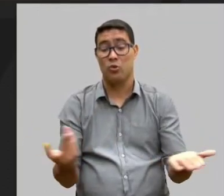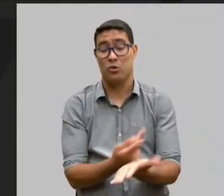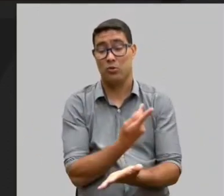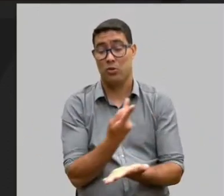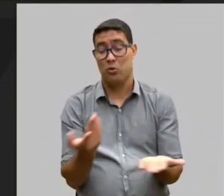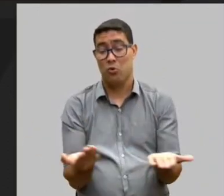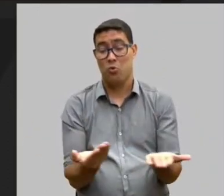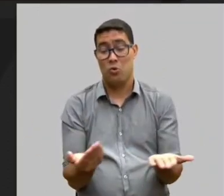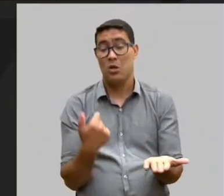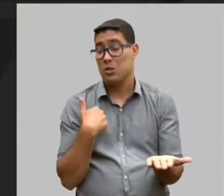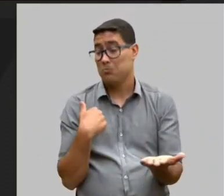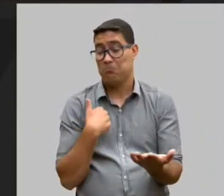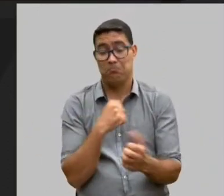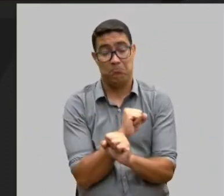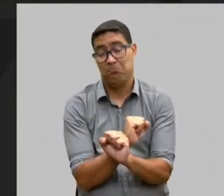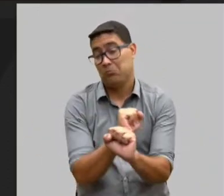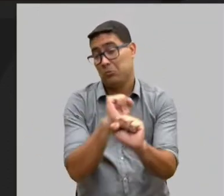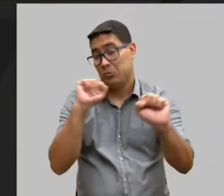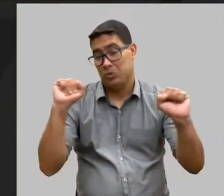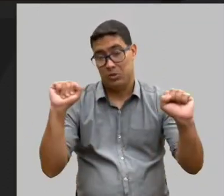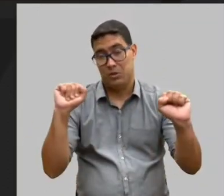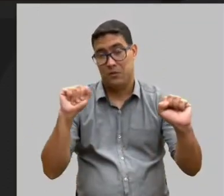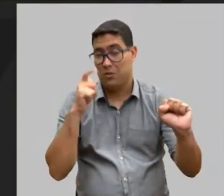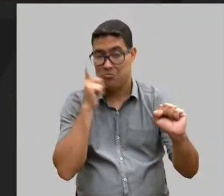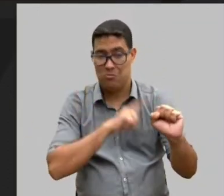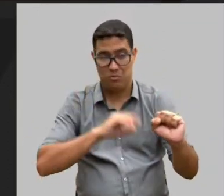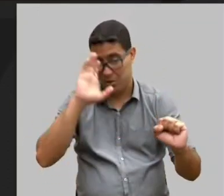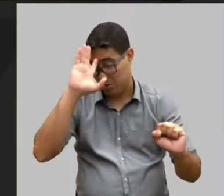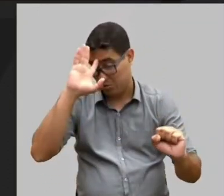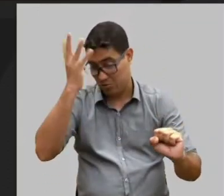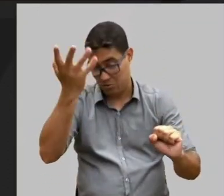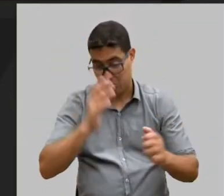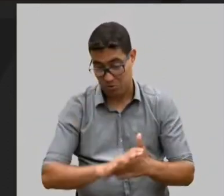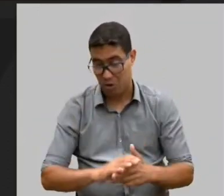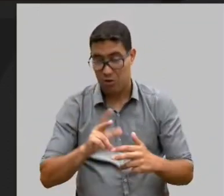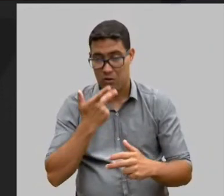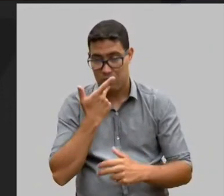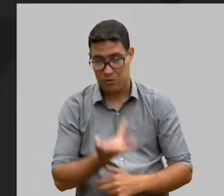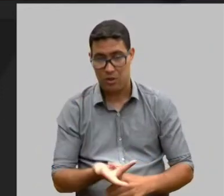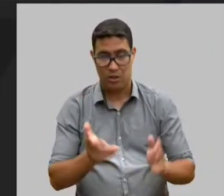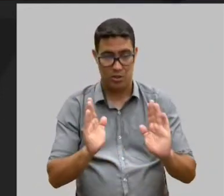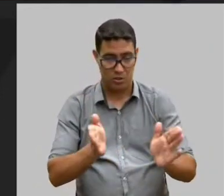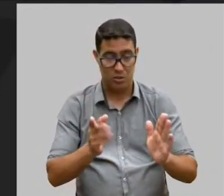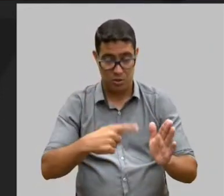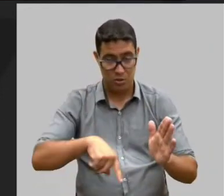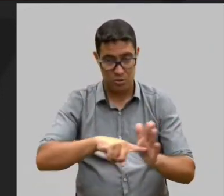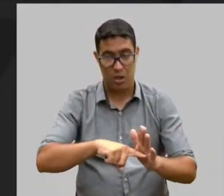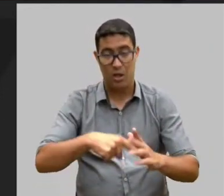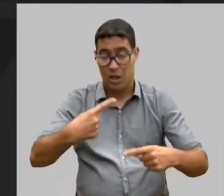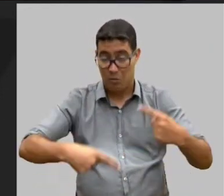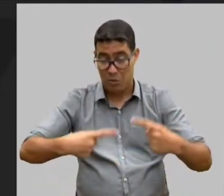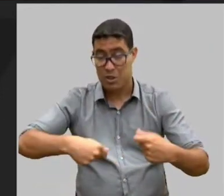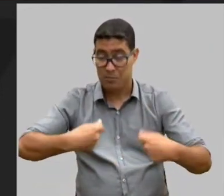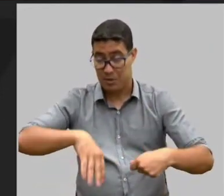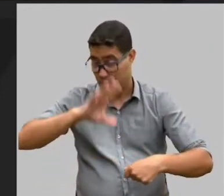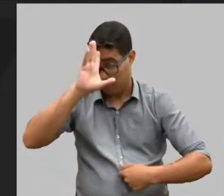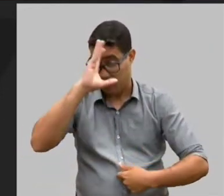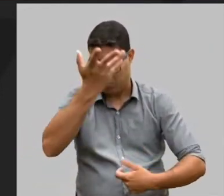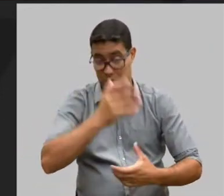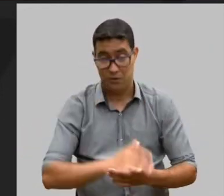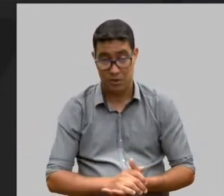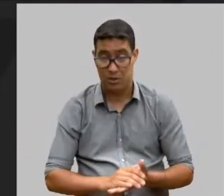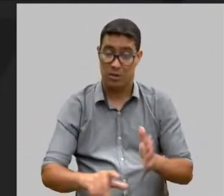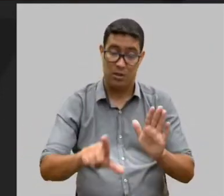e não é não é para ter solução Como já foi dito aqui é uma questão política tem que ser resolvida eh pela